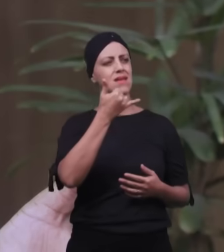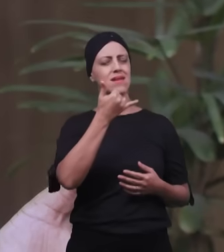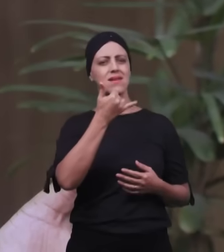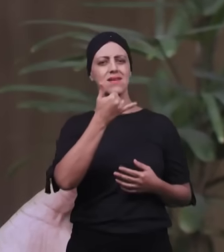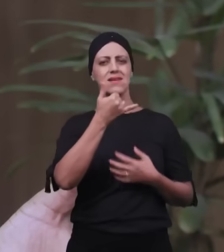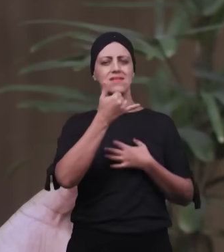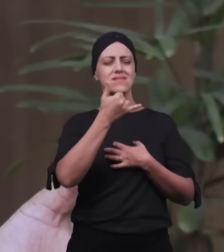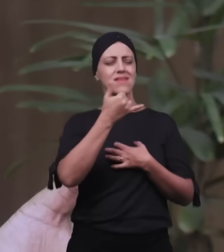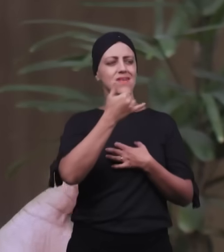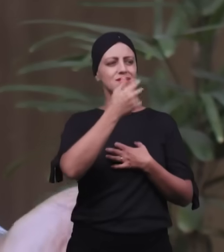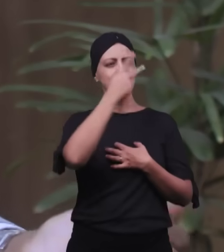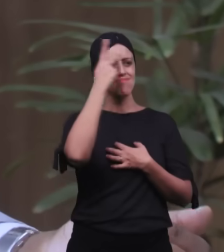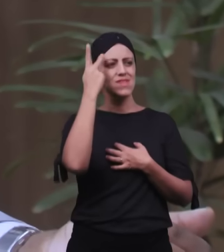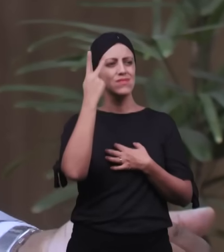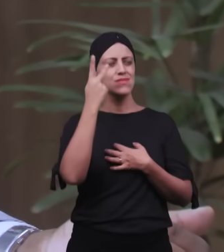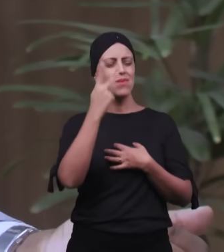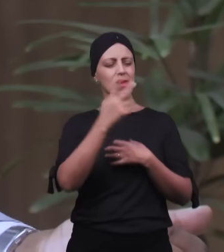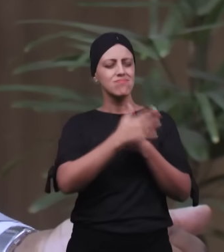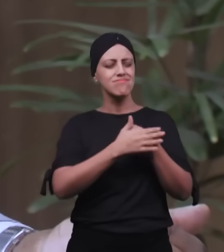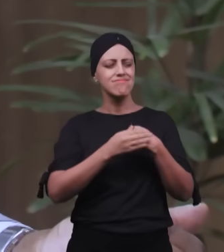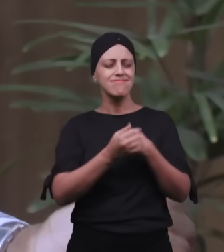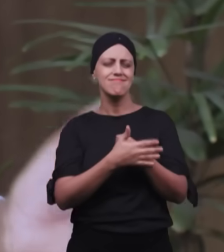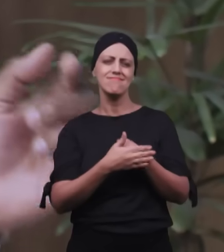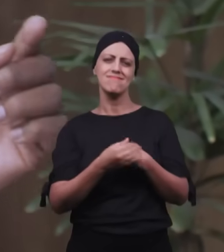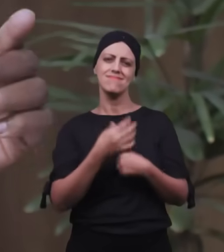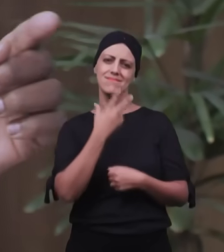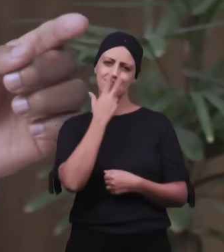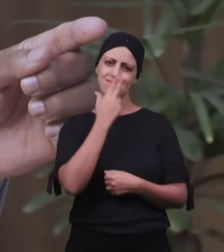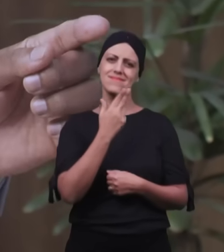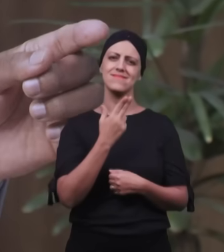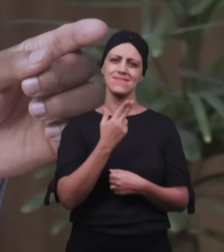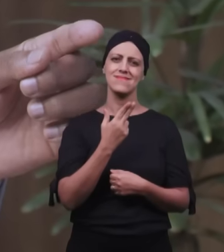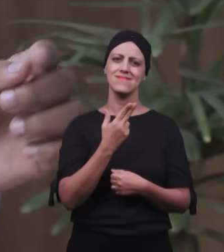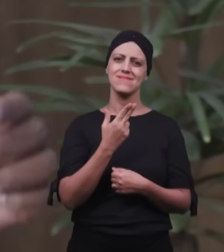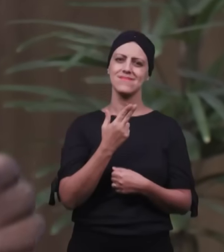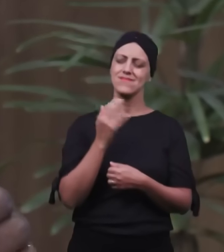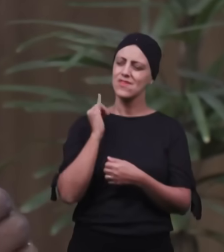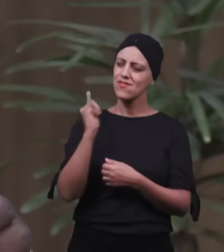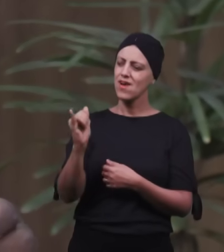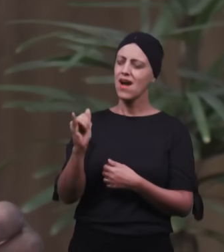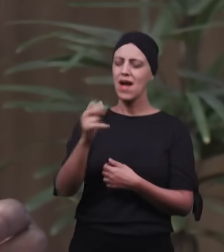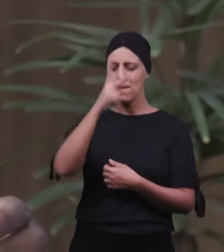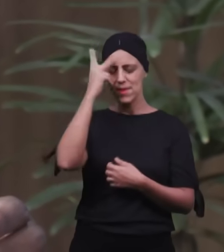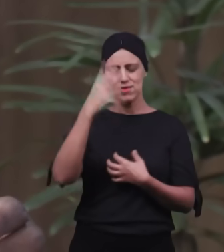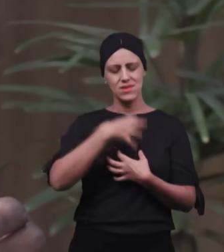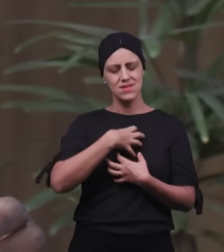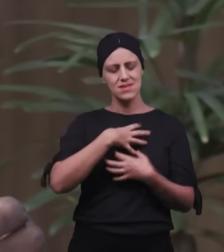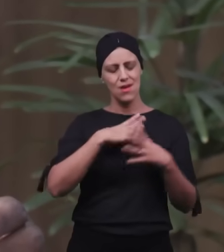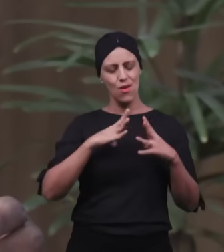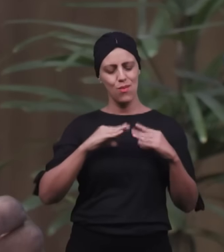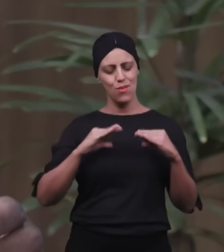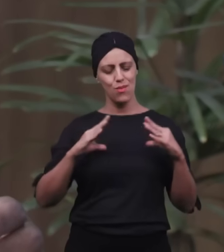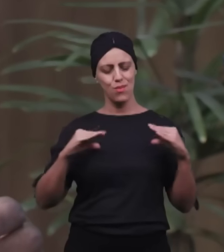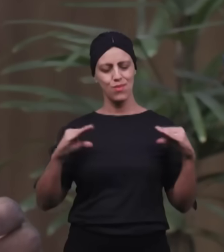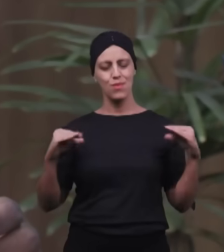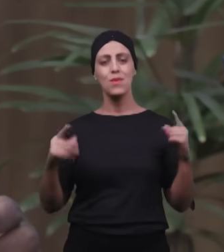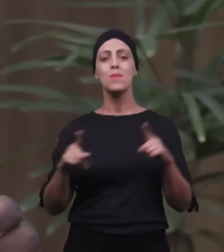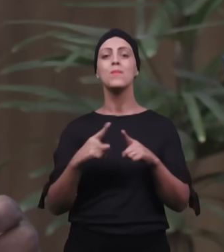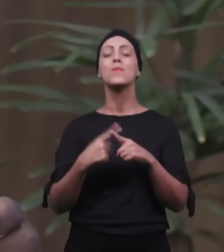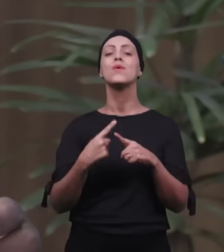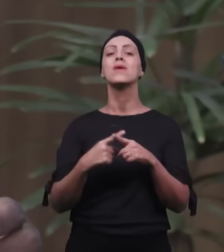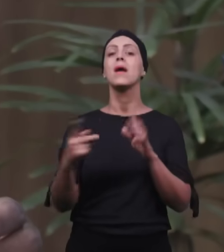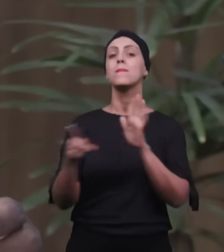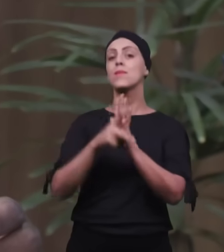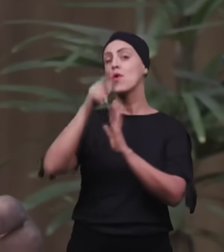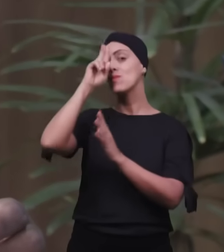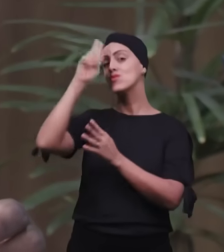Ela se sente assistindo não só pelos pastores mas quando você dá uma palavra ela sente essa assistência do